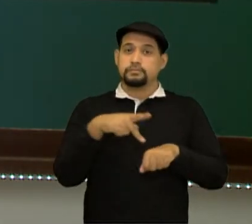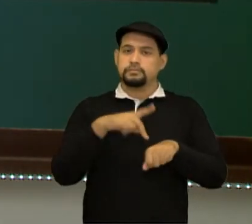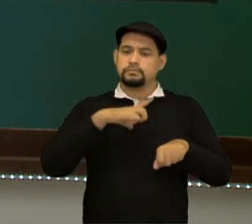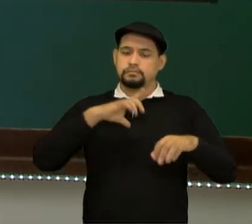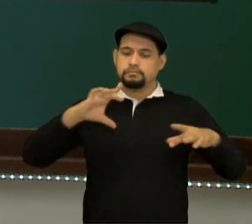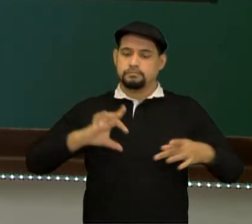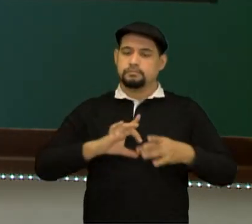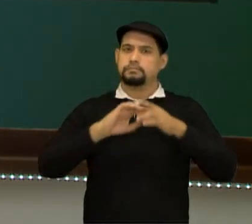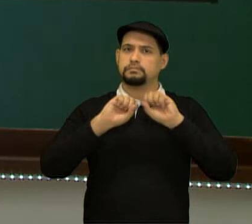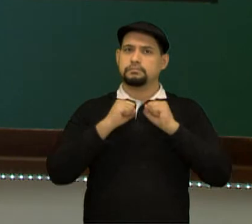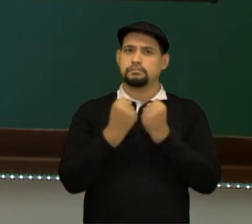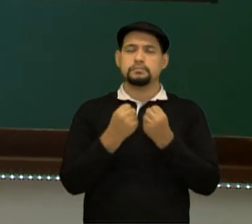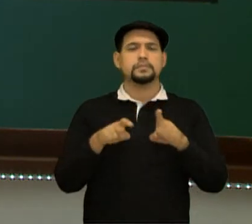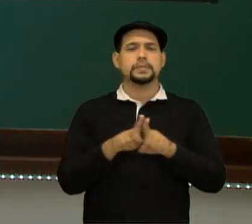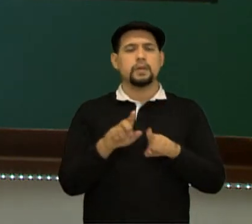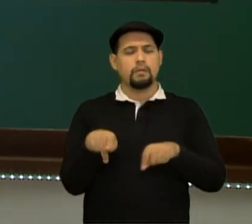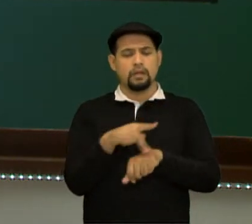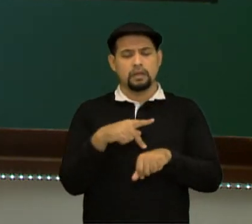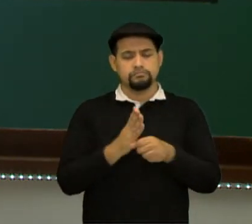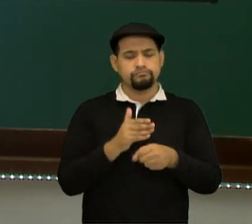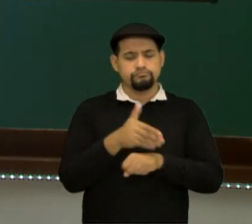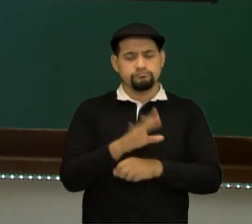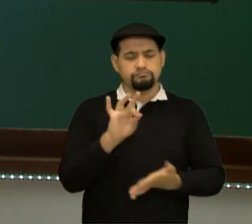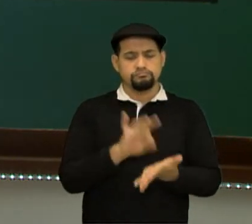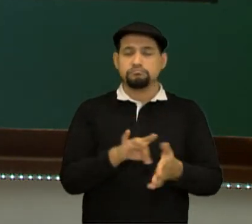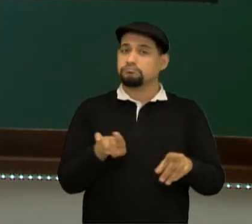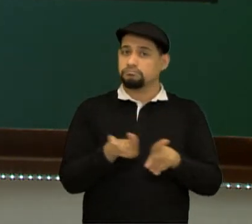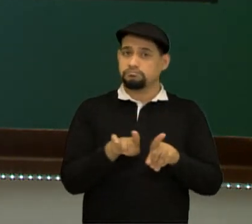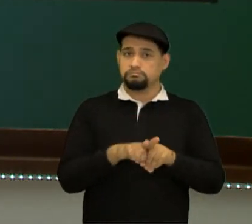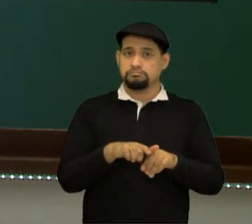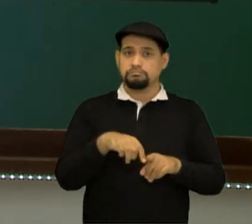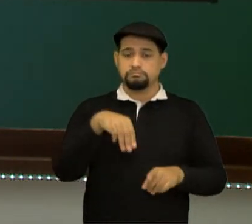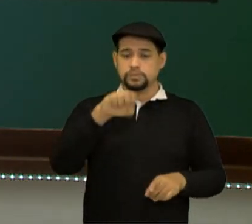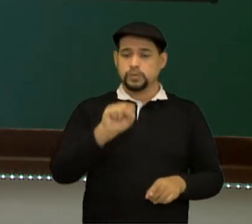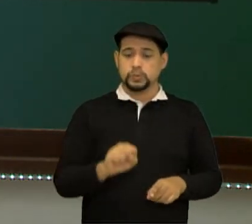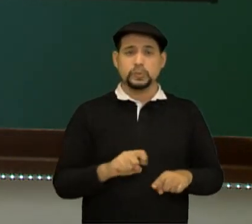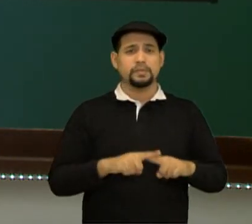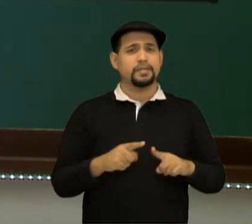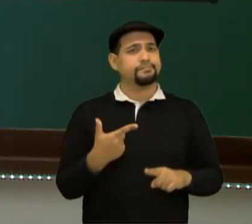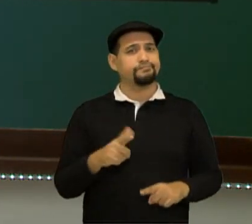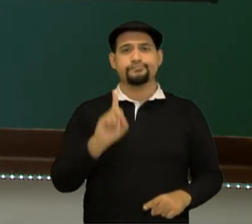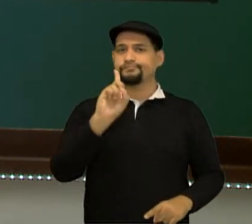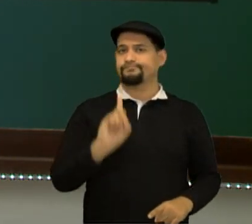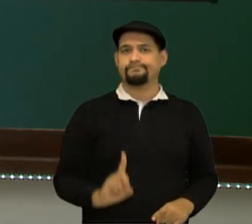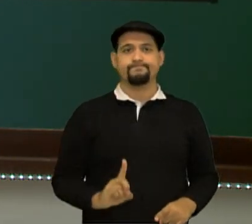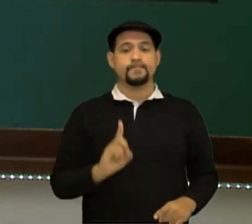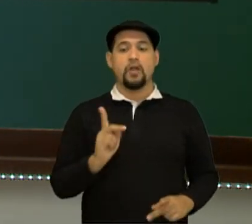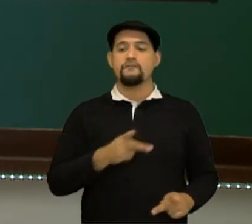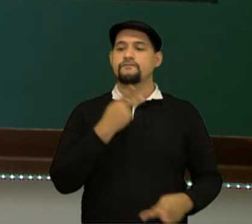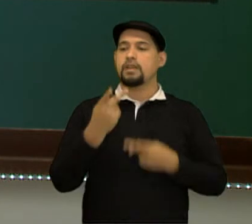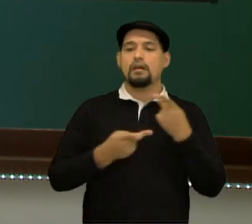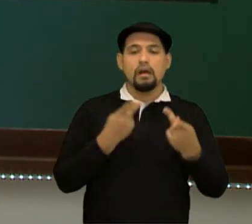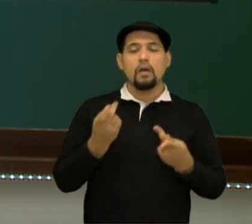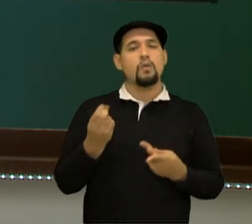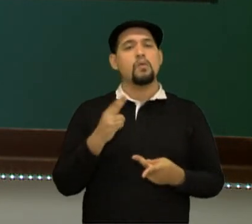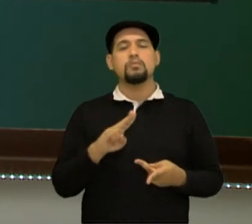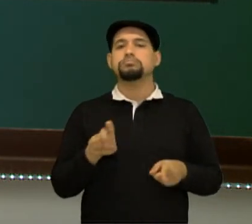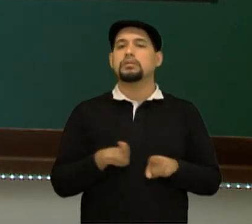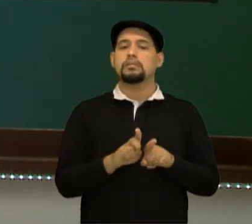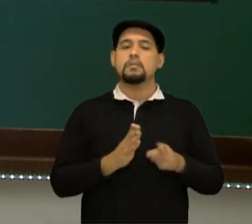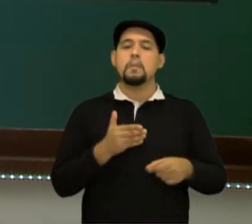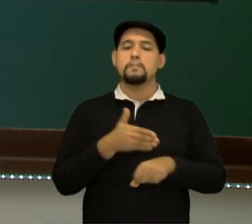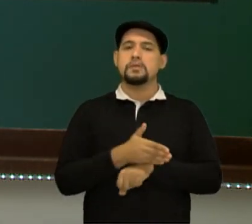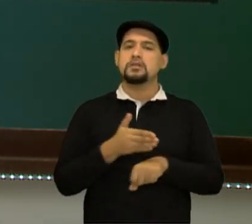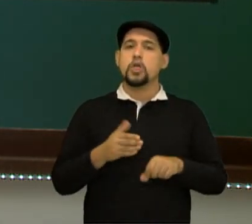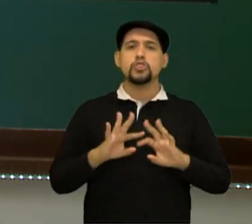Associados países que participam efetivamente do Mercosul mas não tem direito a palavra ou não tem direito a uma